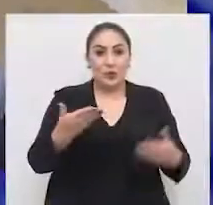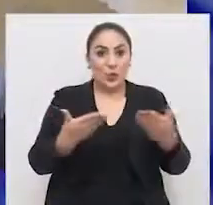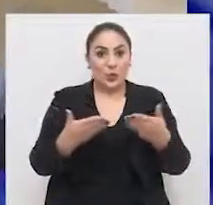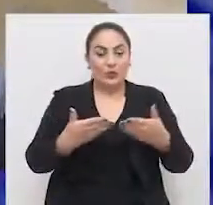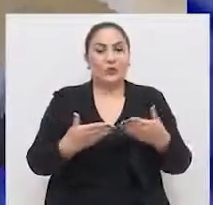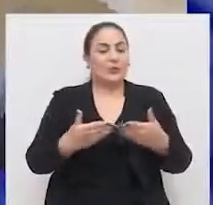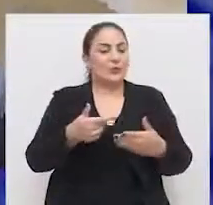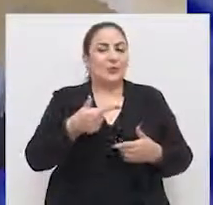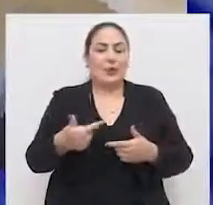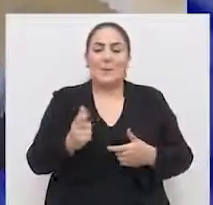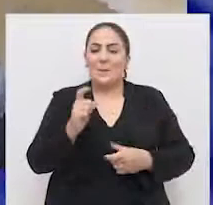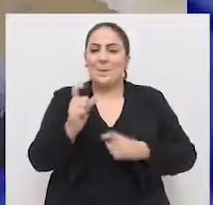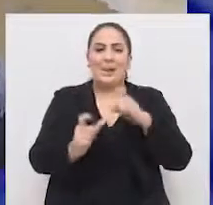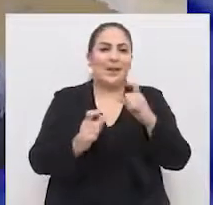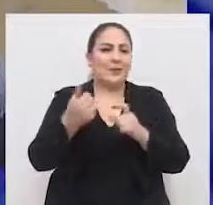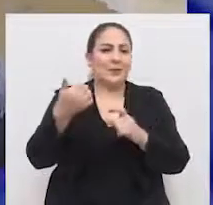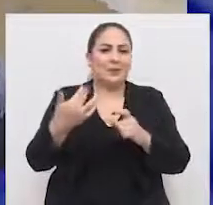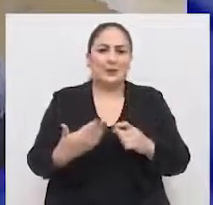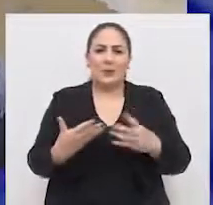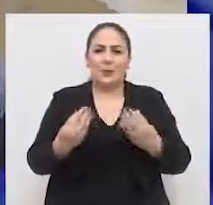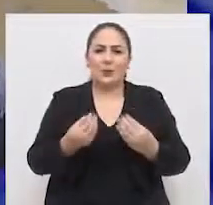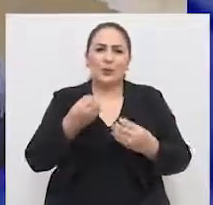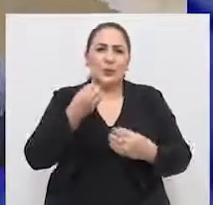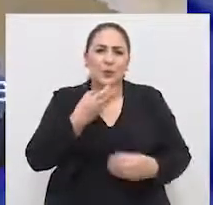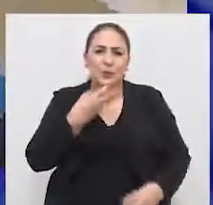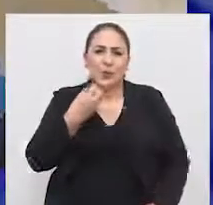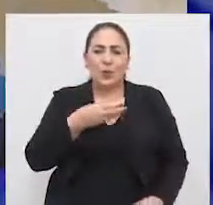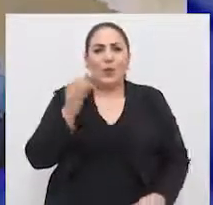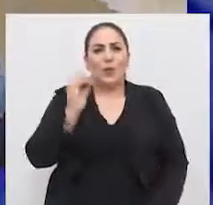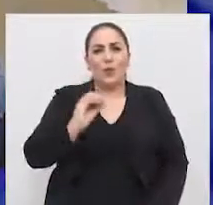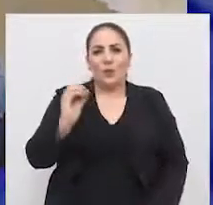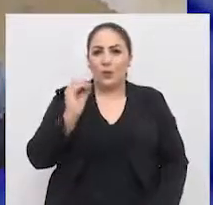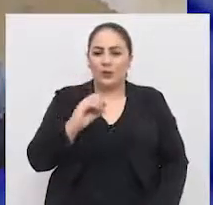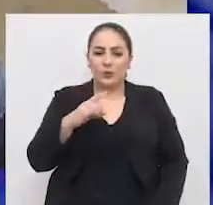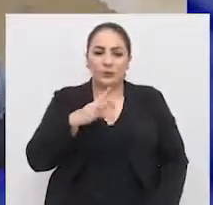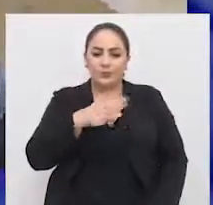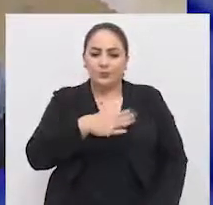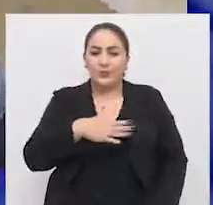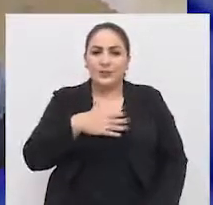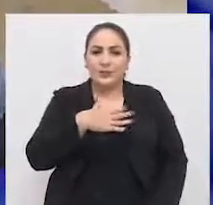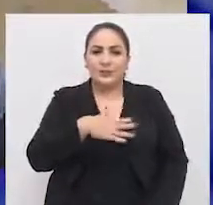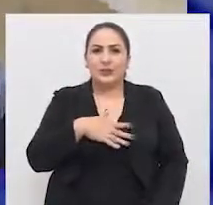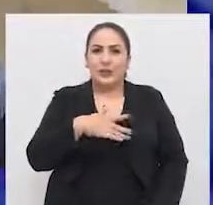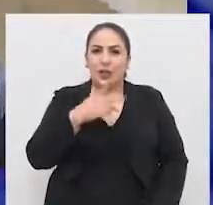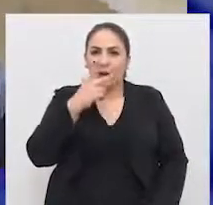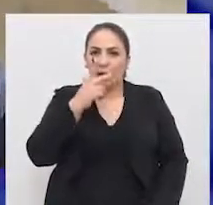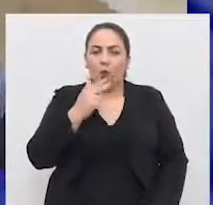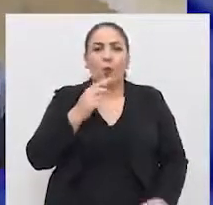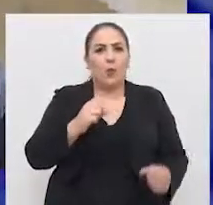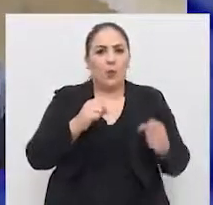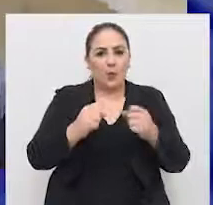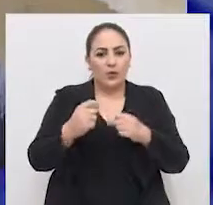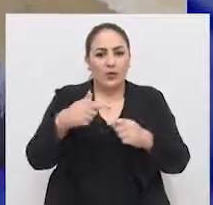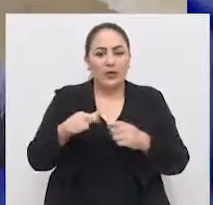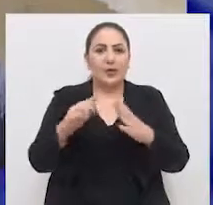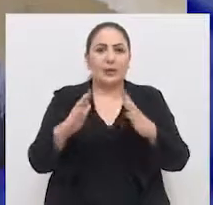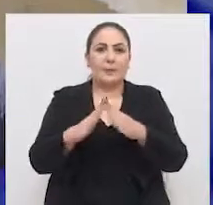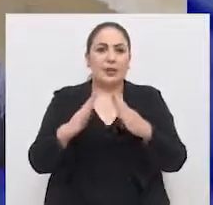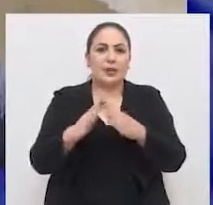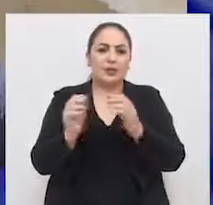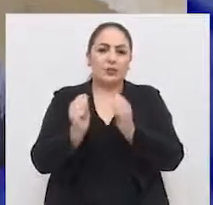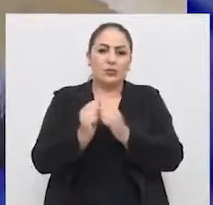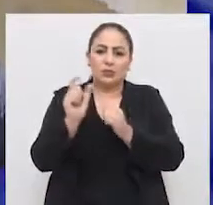Realmente estamos sem palavras, porque é muito bom, é maravilhoso sentir esse sentimento de poder ir para casa com o